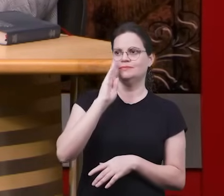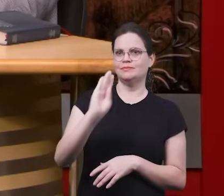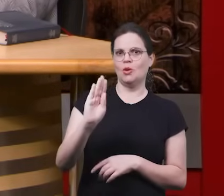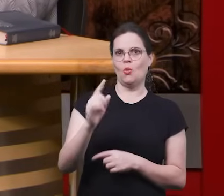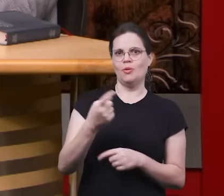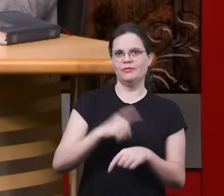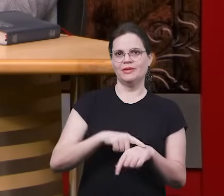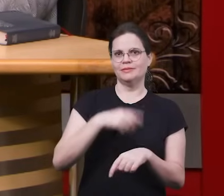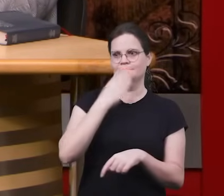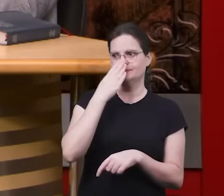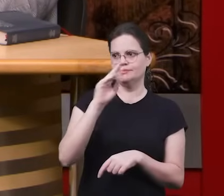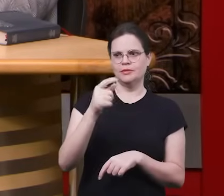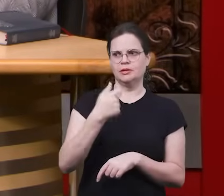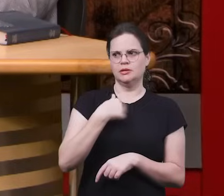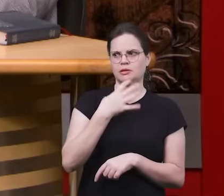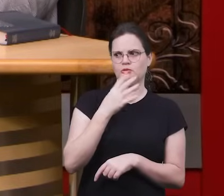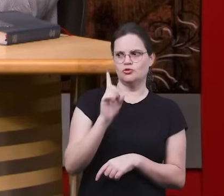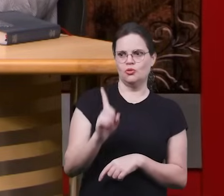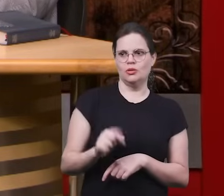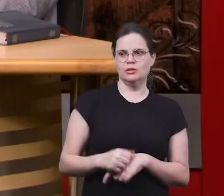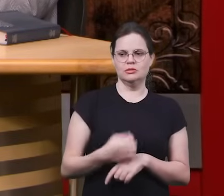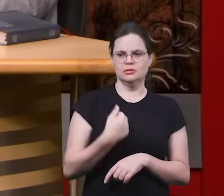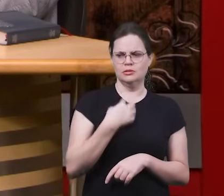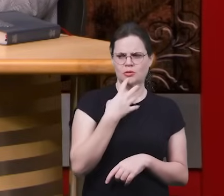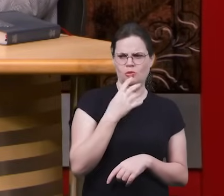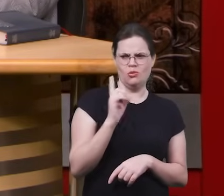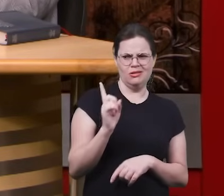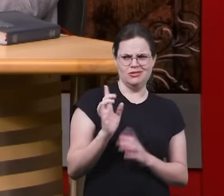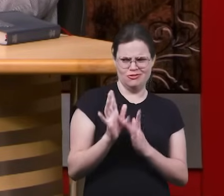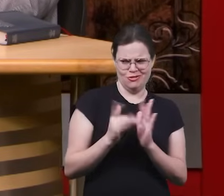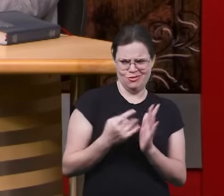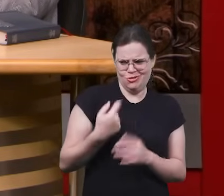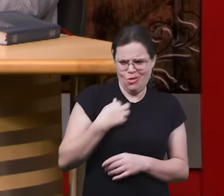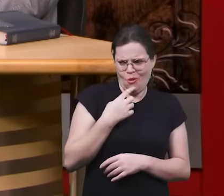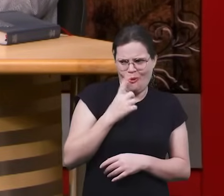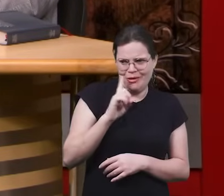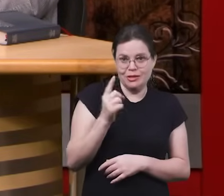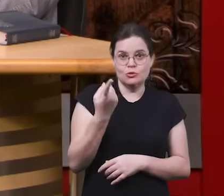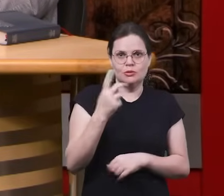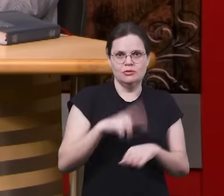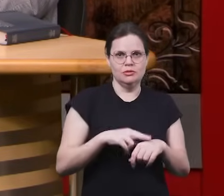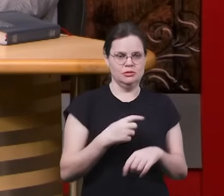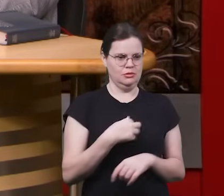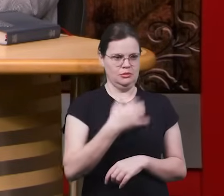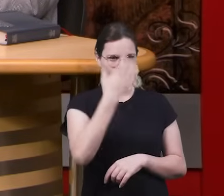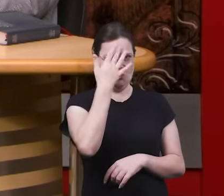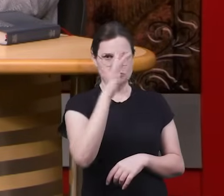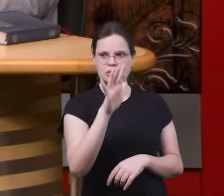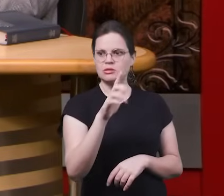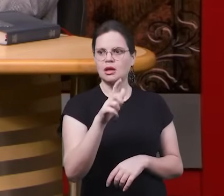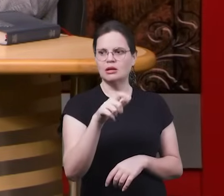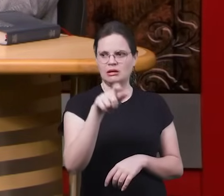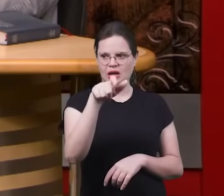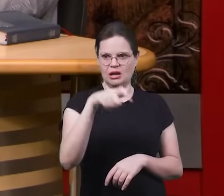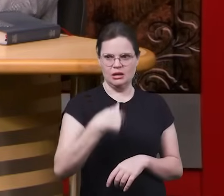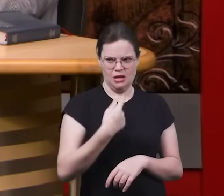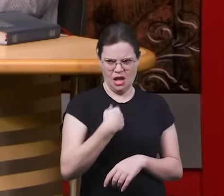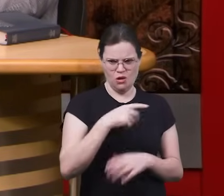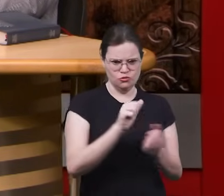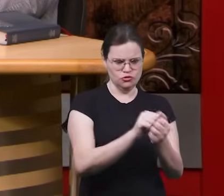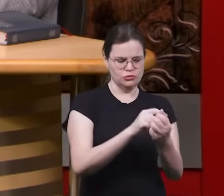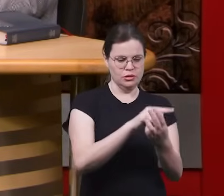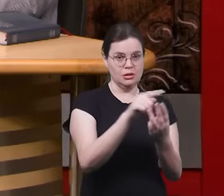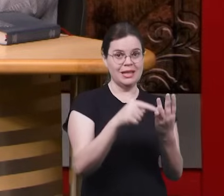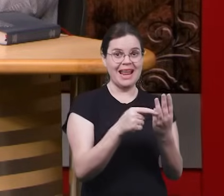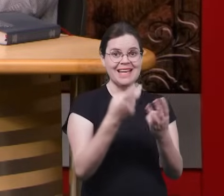vezes, não te conheço, não o conheço, não sei de onde ele vem e não ando com